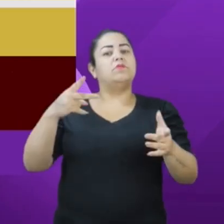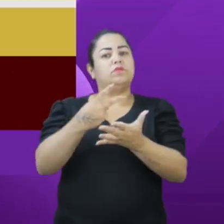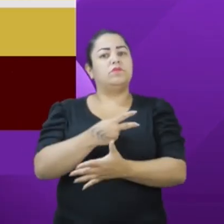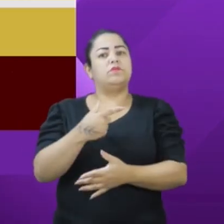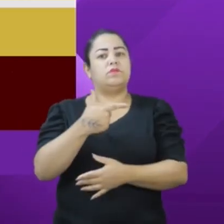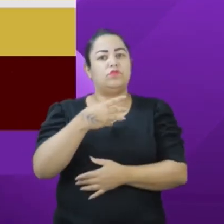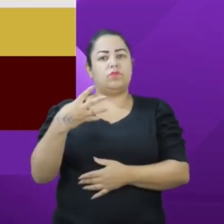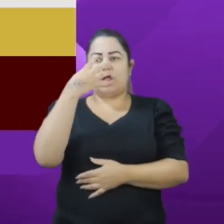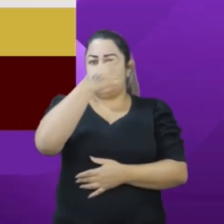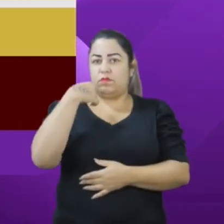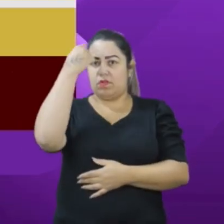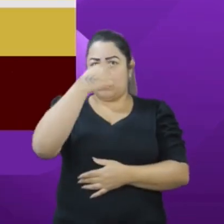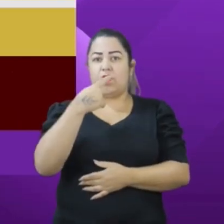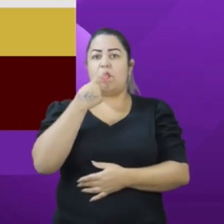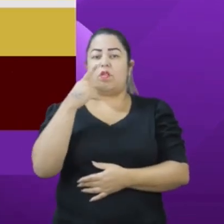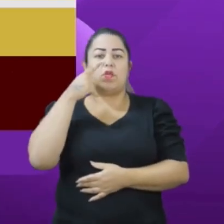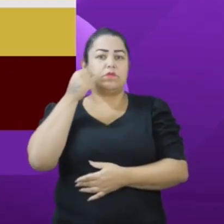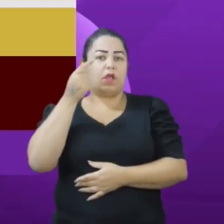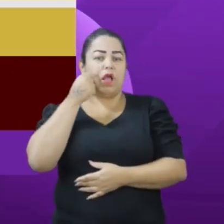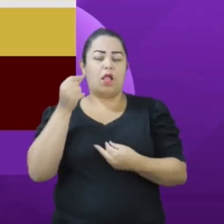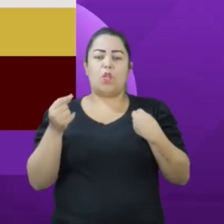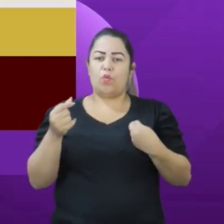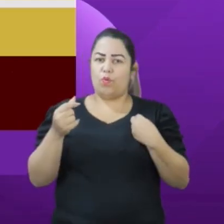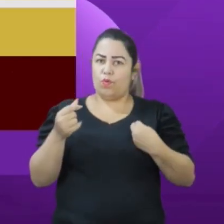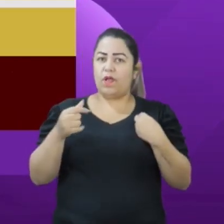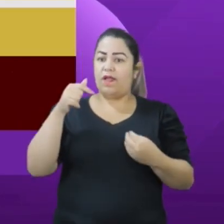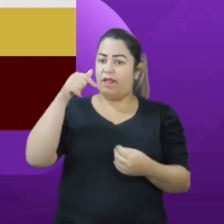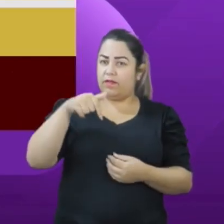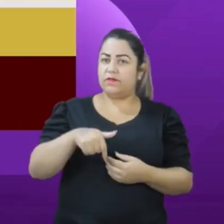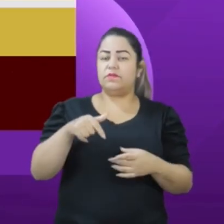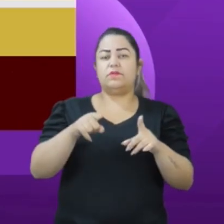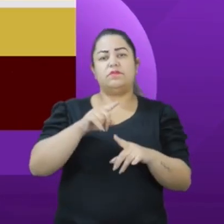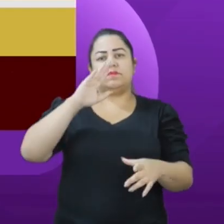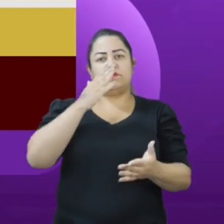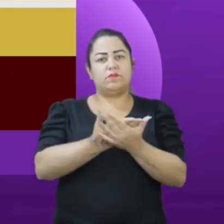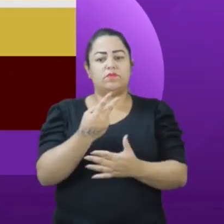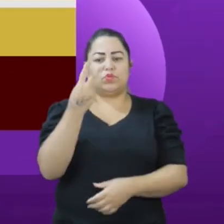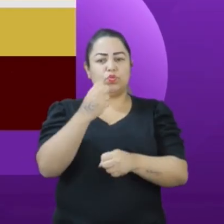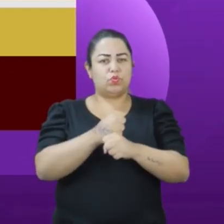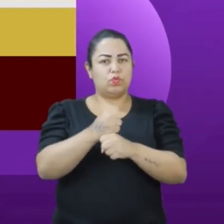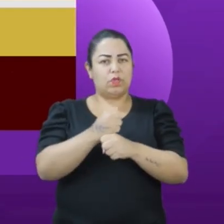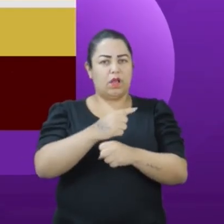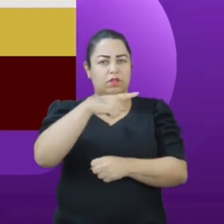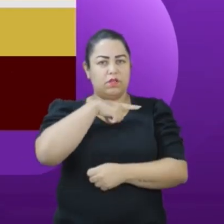horas. Eu falo aqui de Alagoas, e inclusive recentemente, eu acredito que menos de 2 anos, a gente